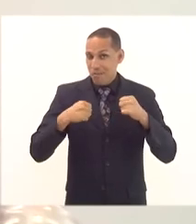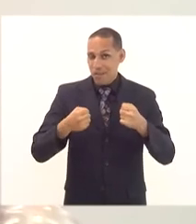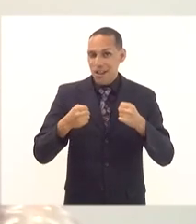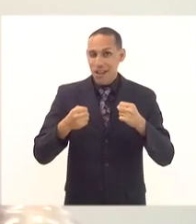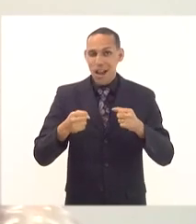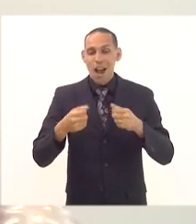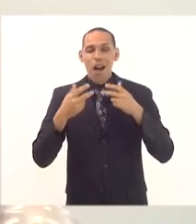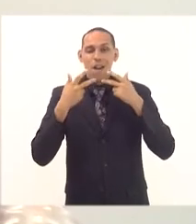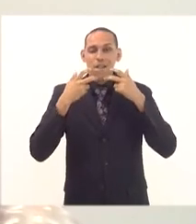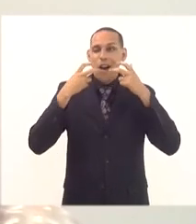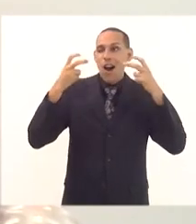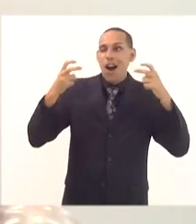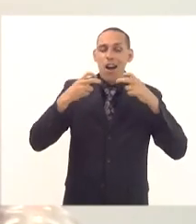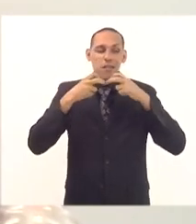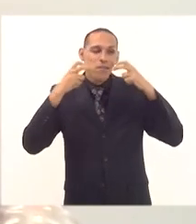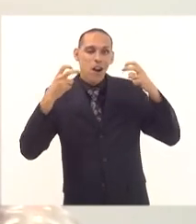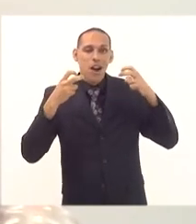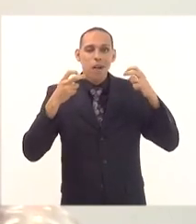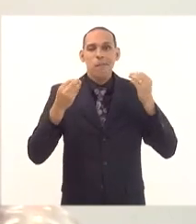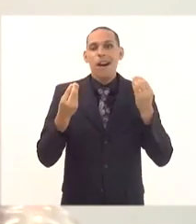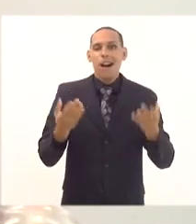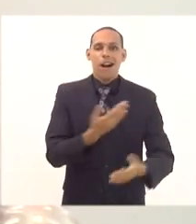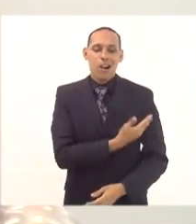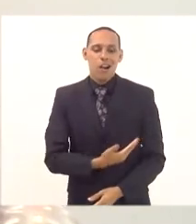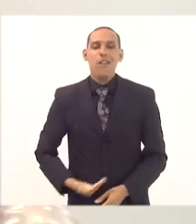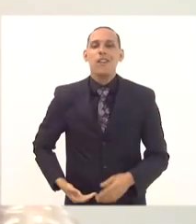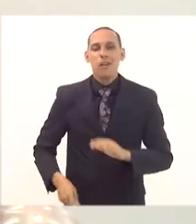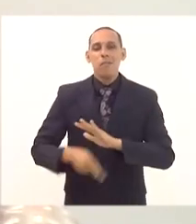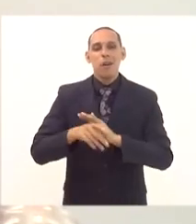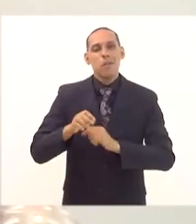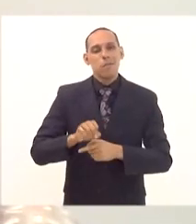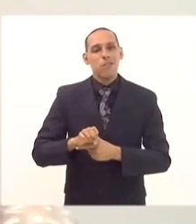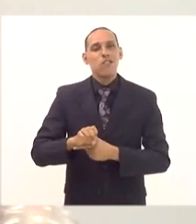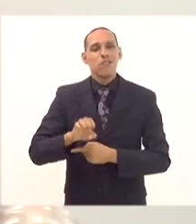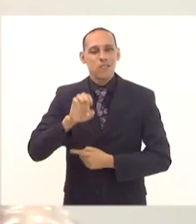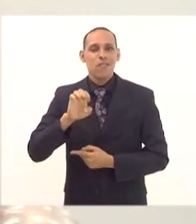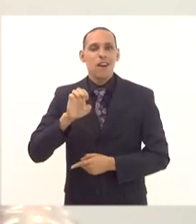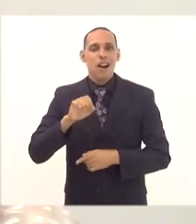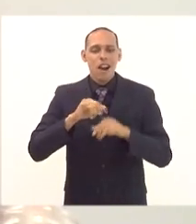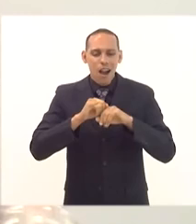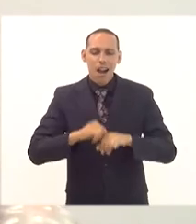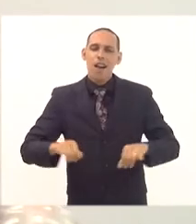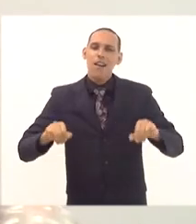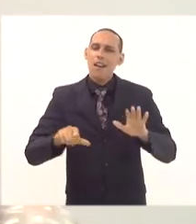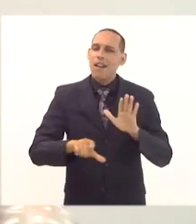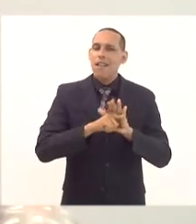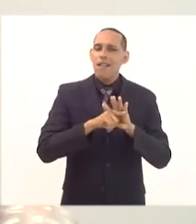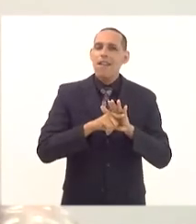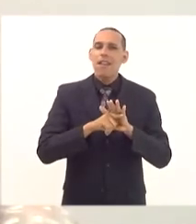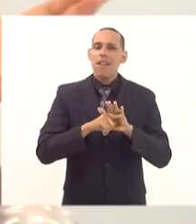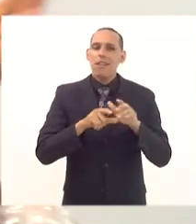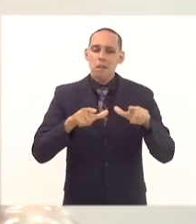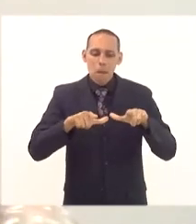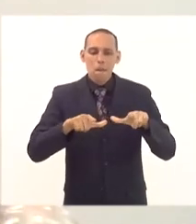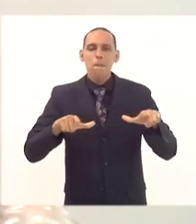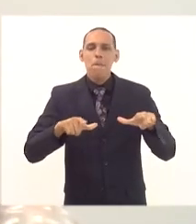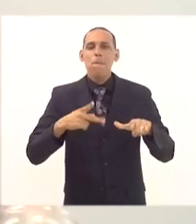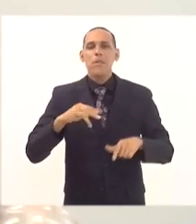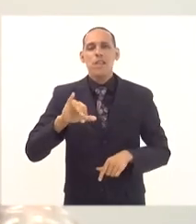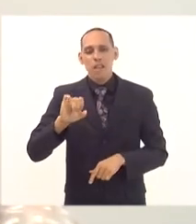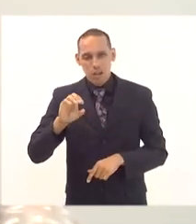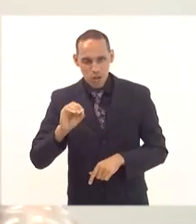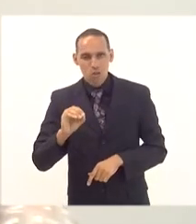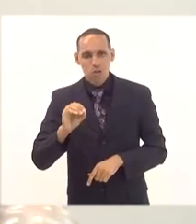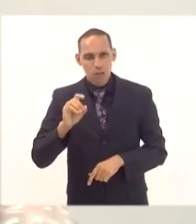esse coro de vozes para quê o estado envia a mensagem da lei do piso que possa dar dignidade assim como